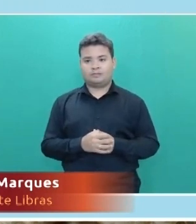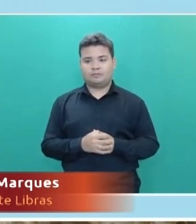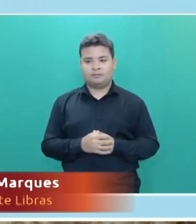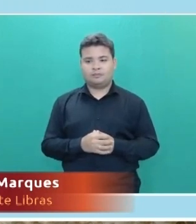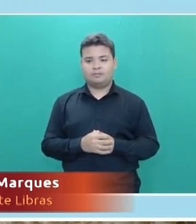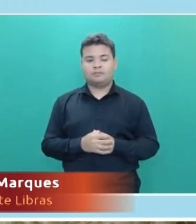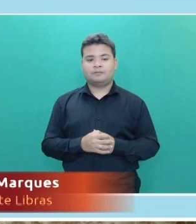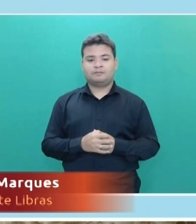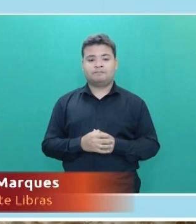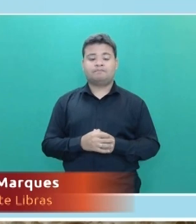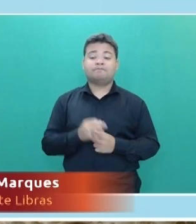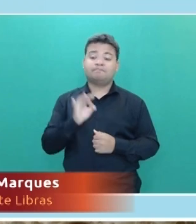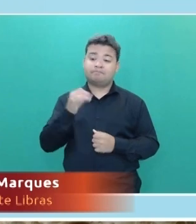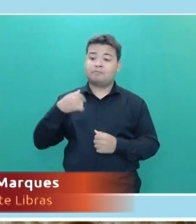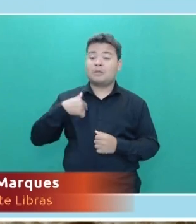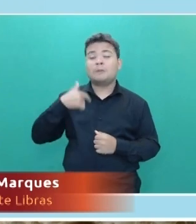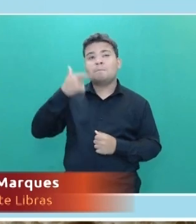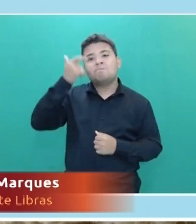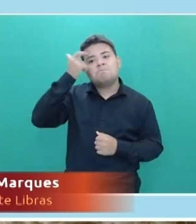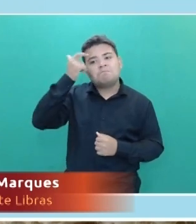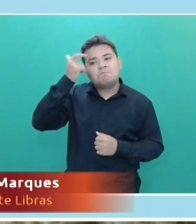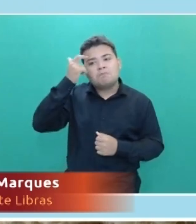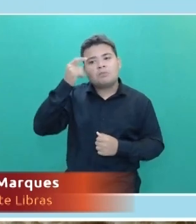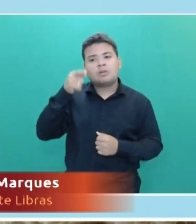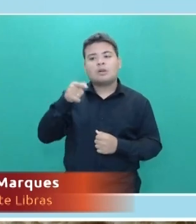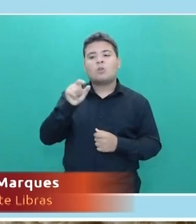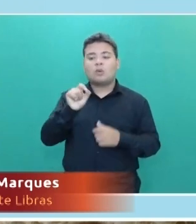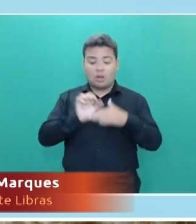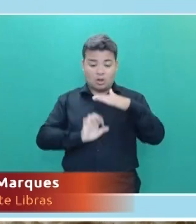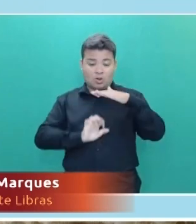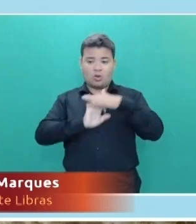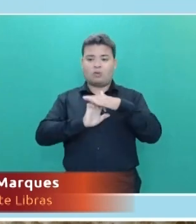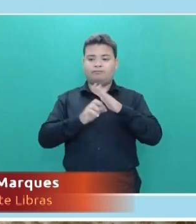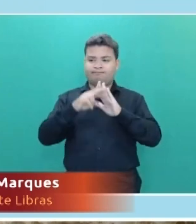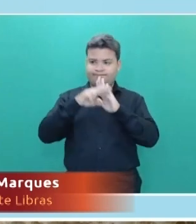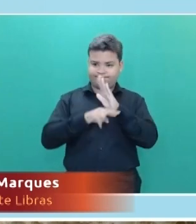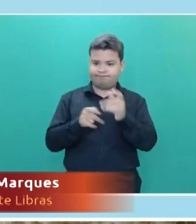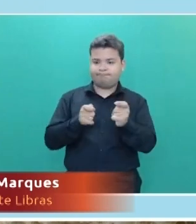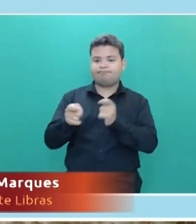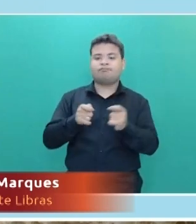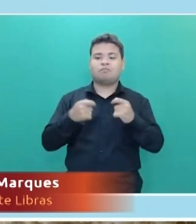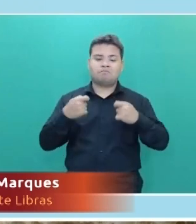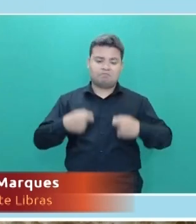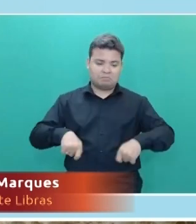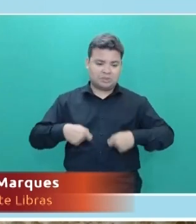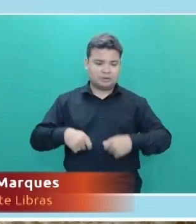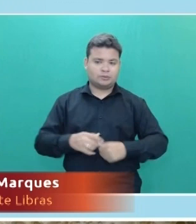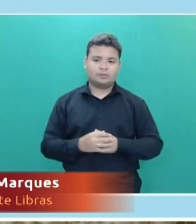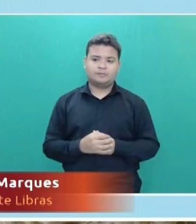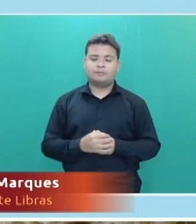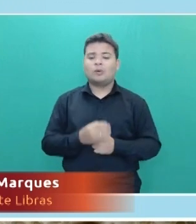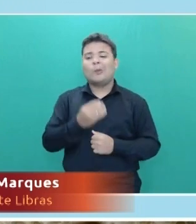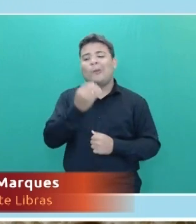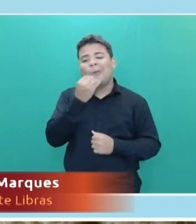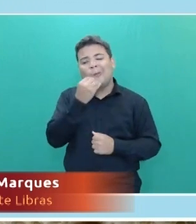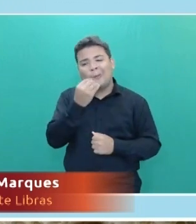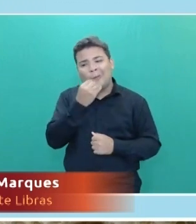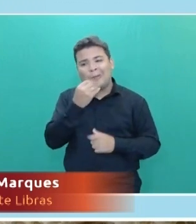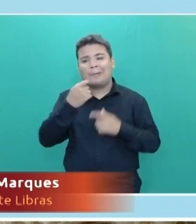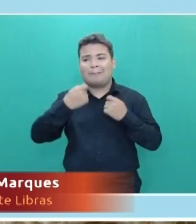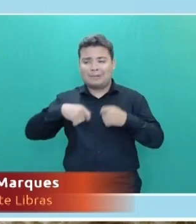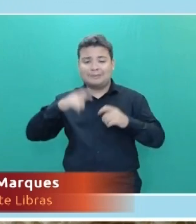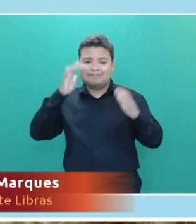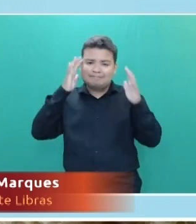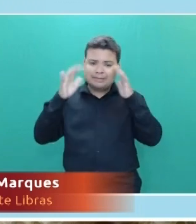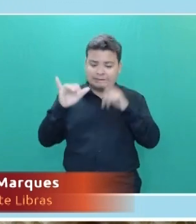Eu acho que é uma forma de regulação do Estado. É claro que isso tudo precisa de pensar em mecanismo para